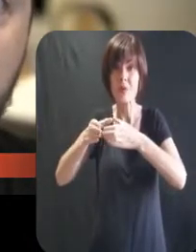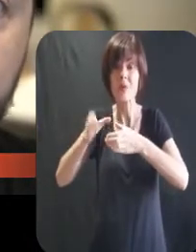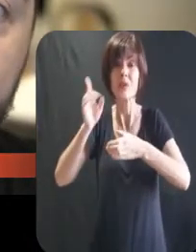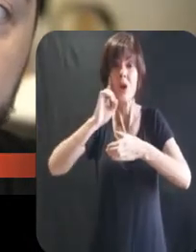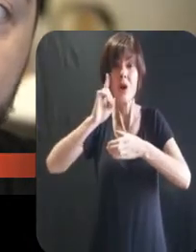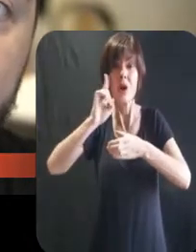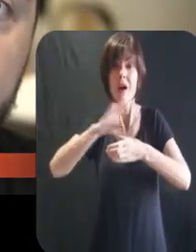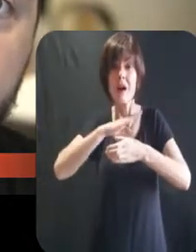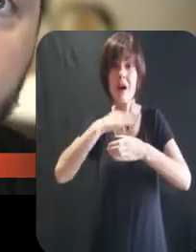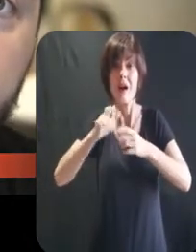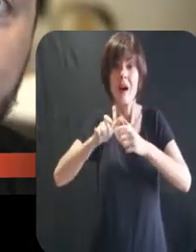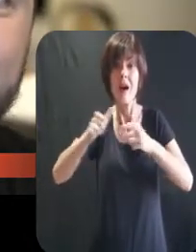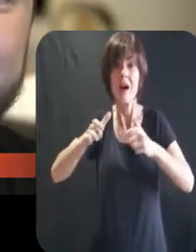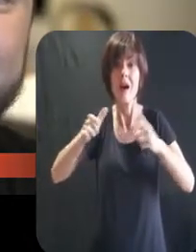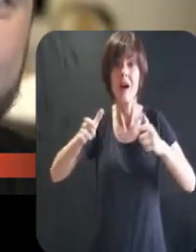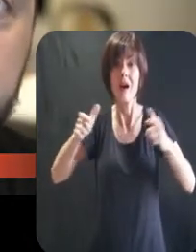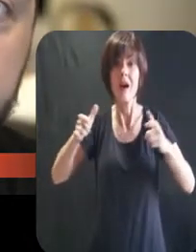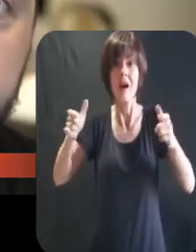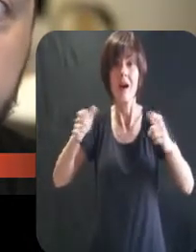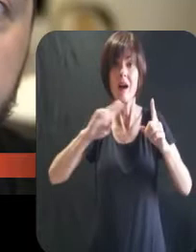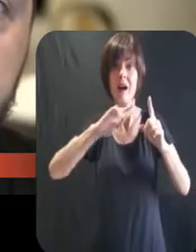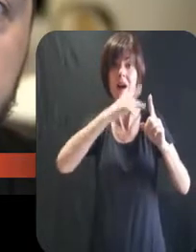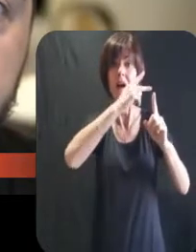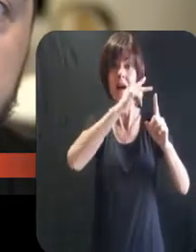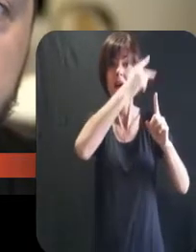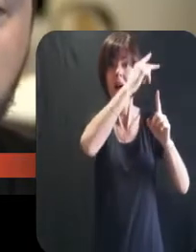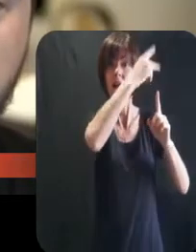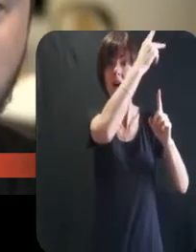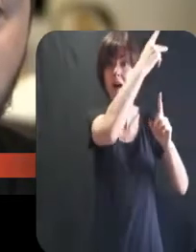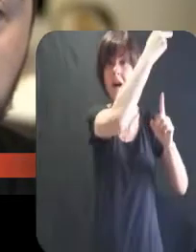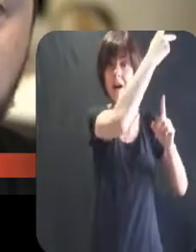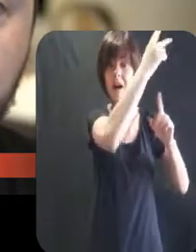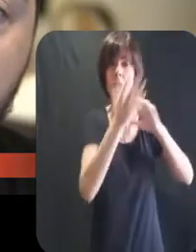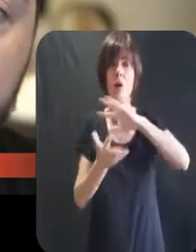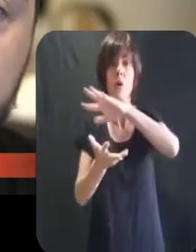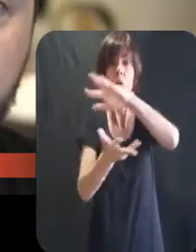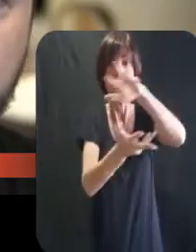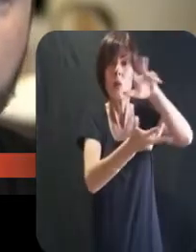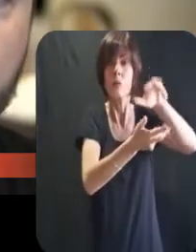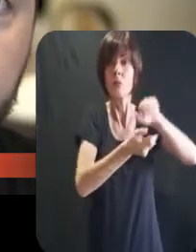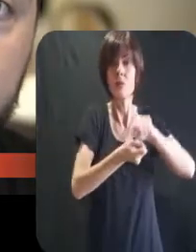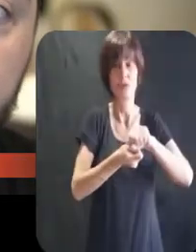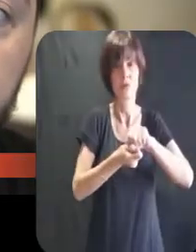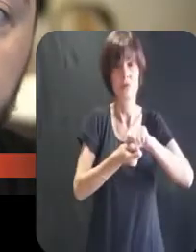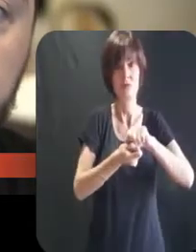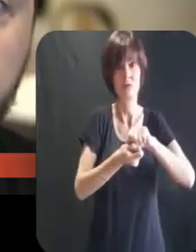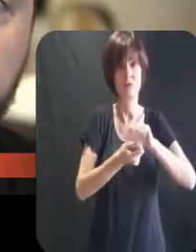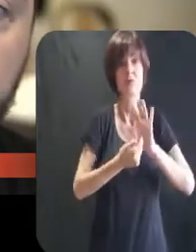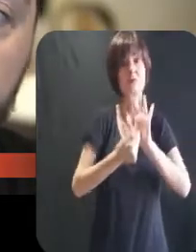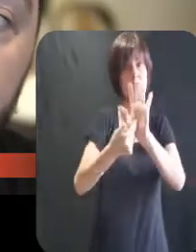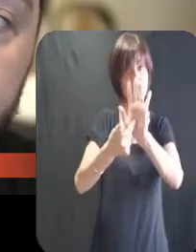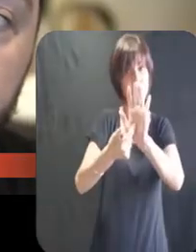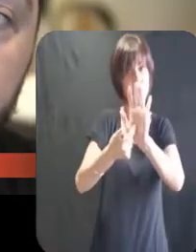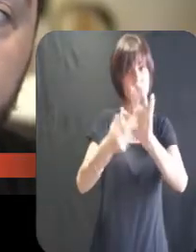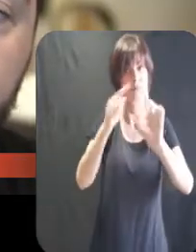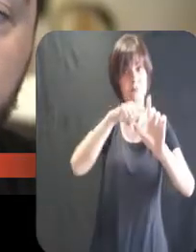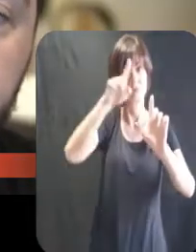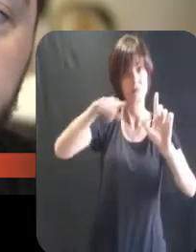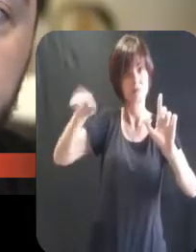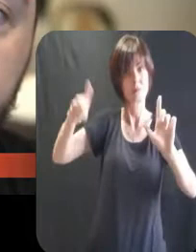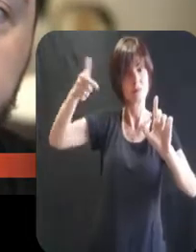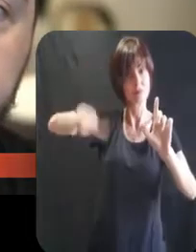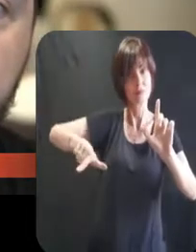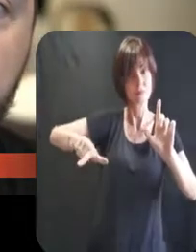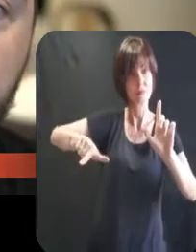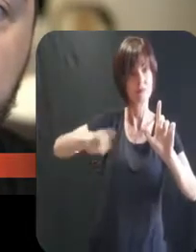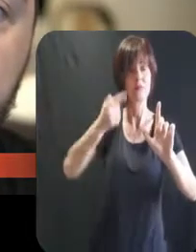O coronavírus está matando um número crescente de pessoas por dia. Um número que está quase dobrando no mundo. Eu vou colocar de novo o gráfico aqui para